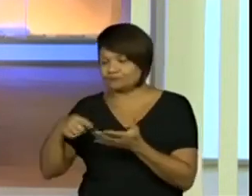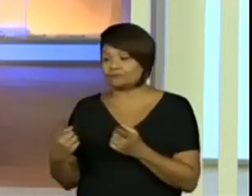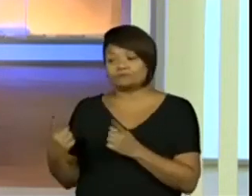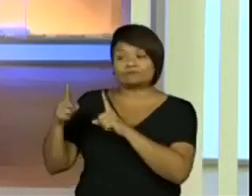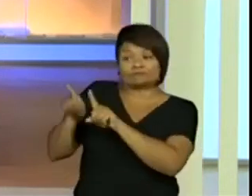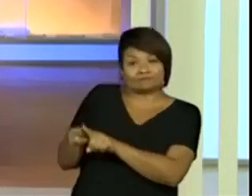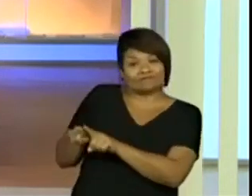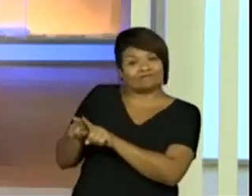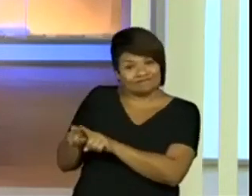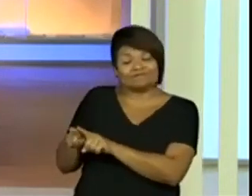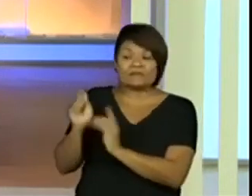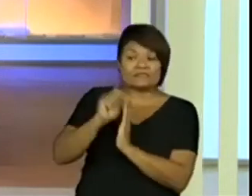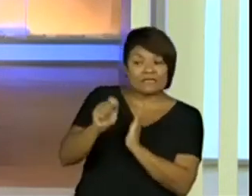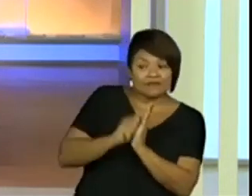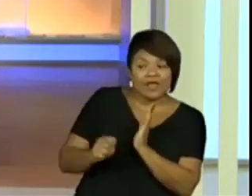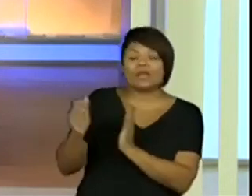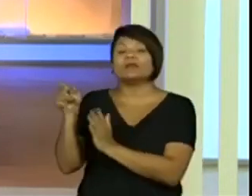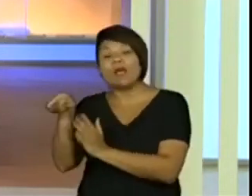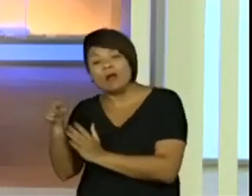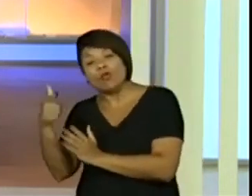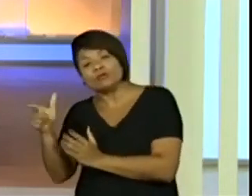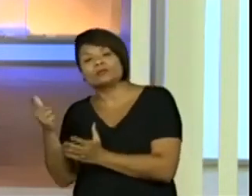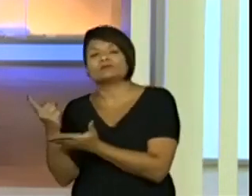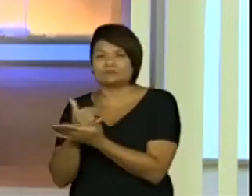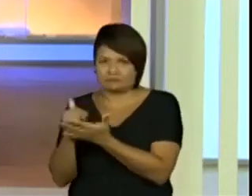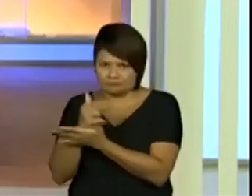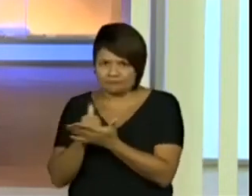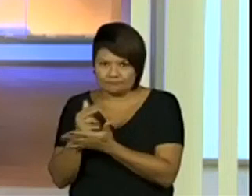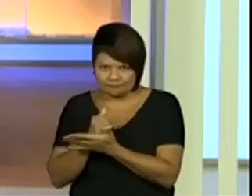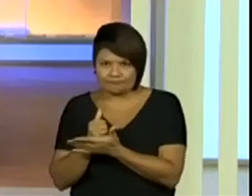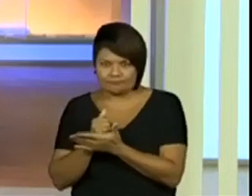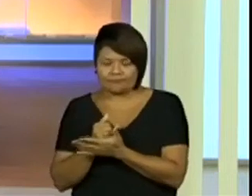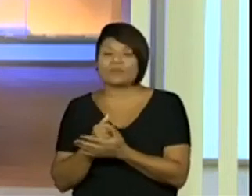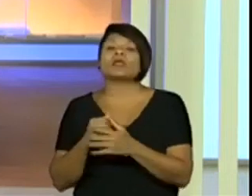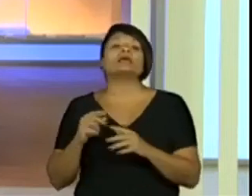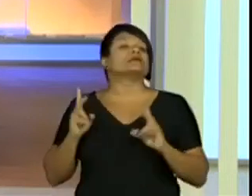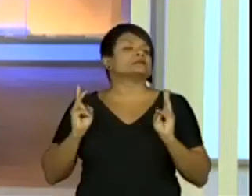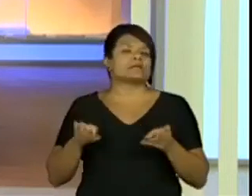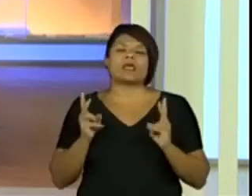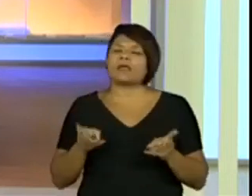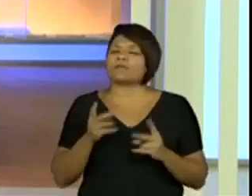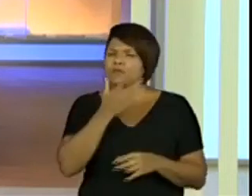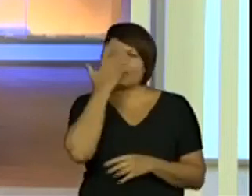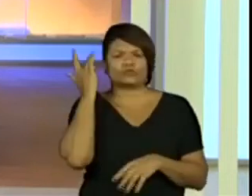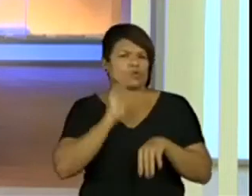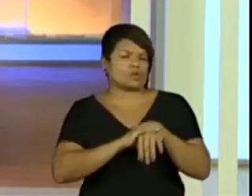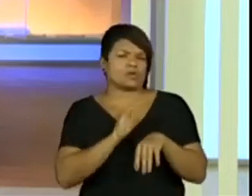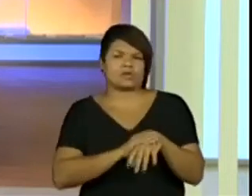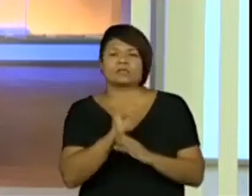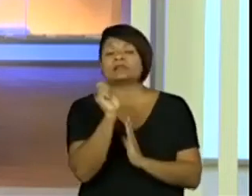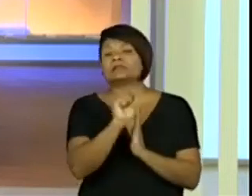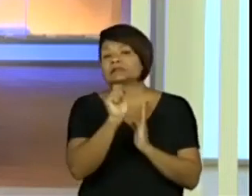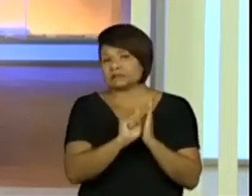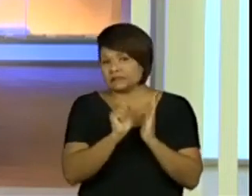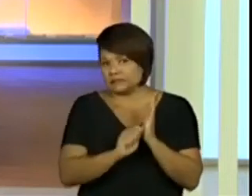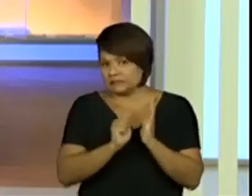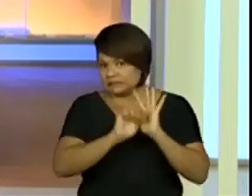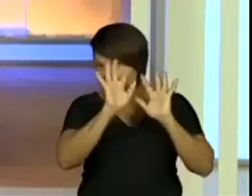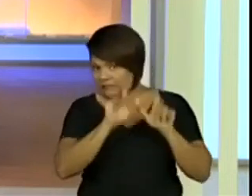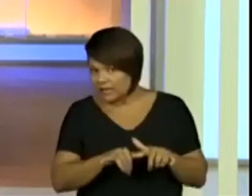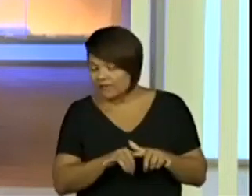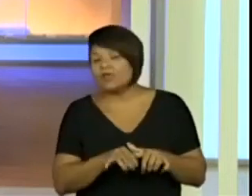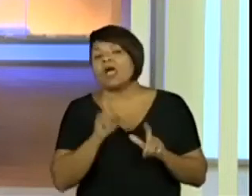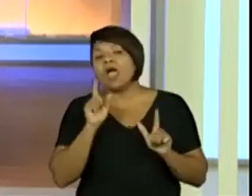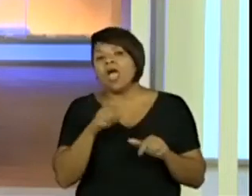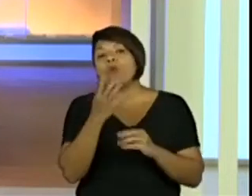juntas resolveram fazer esta obra. Eu digo que todo escritor, ele é um artista das